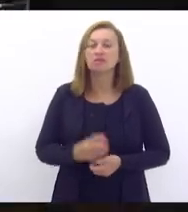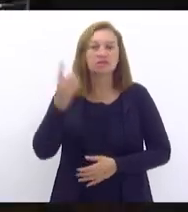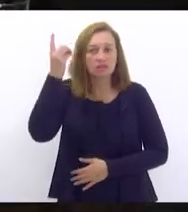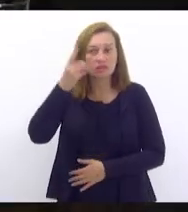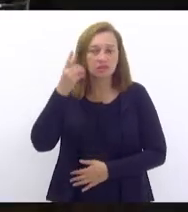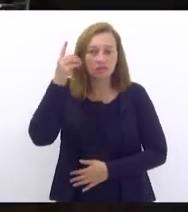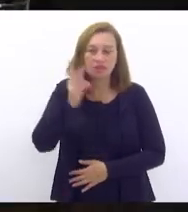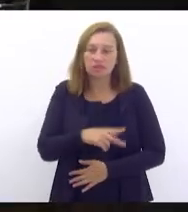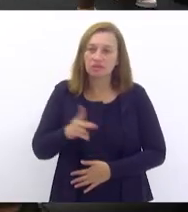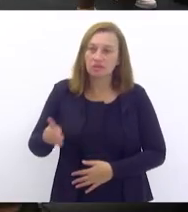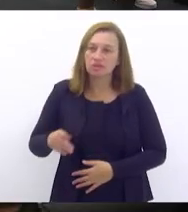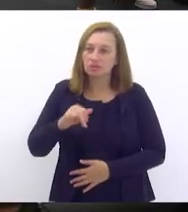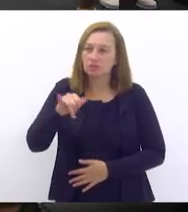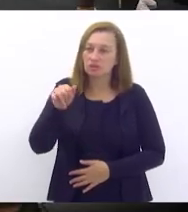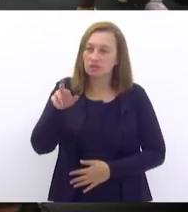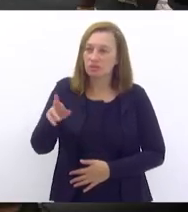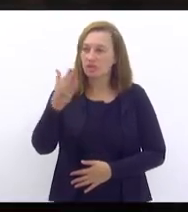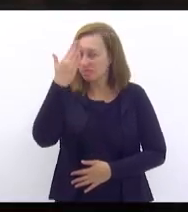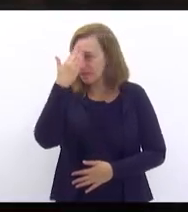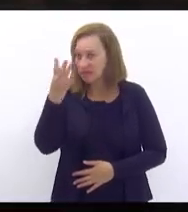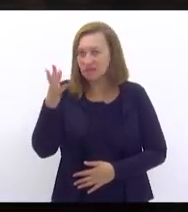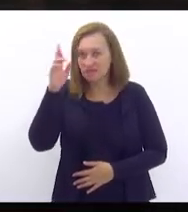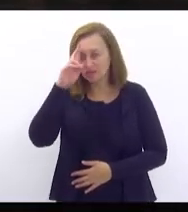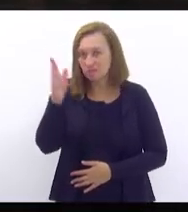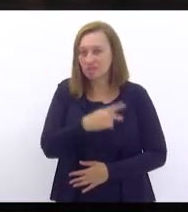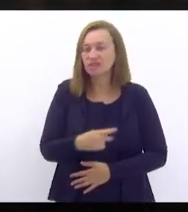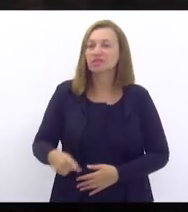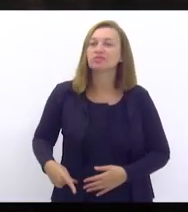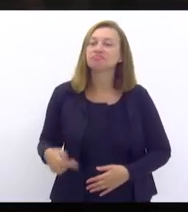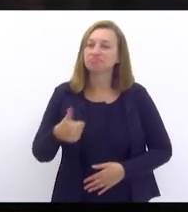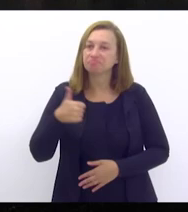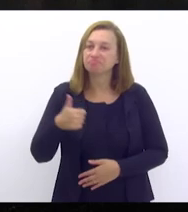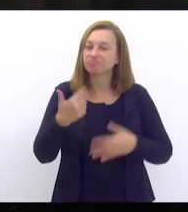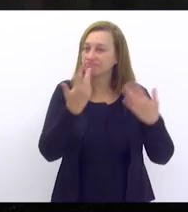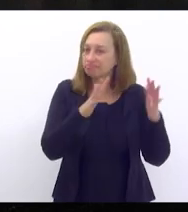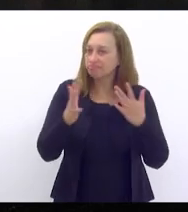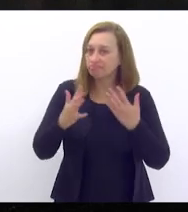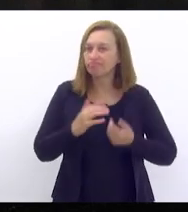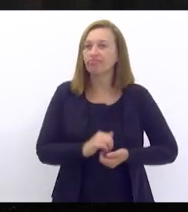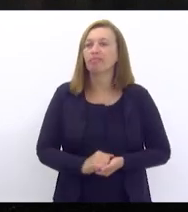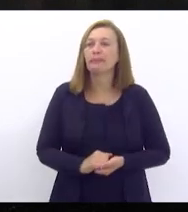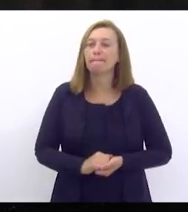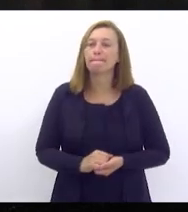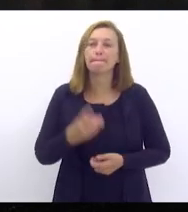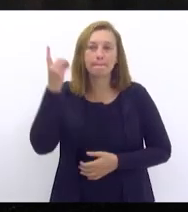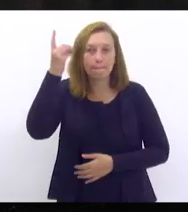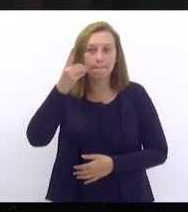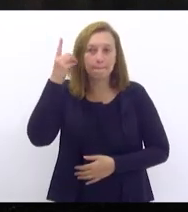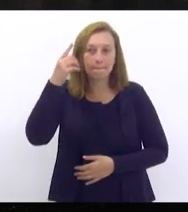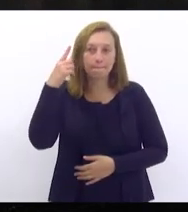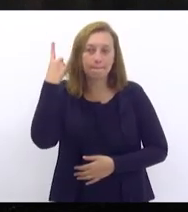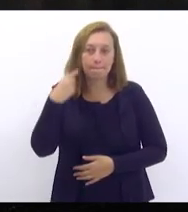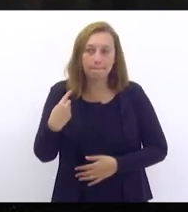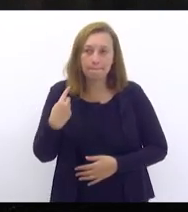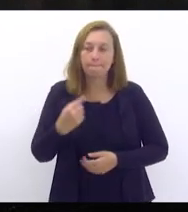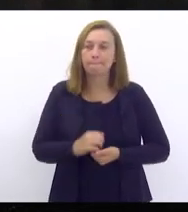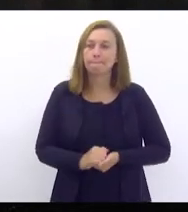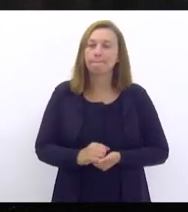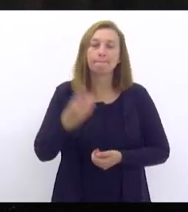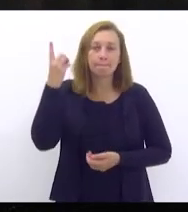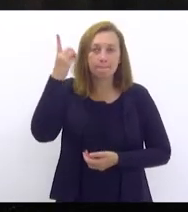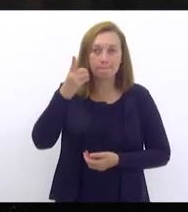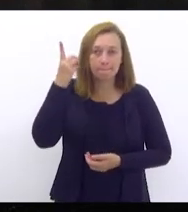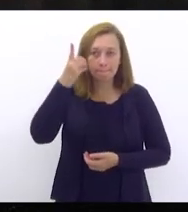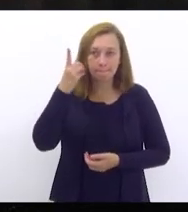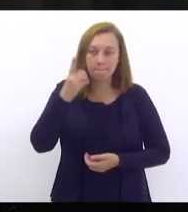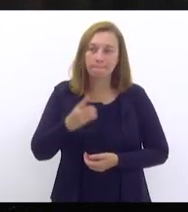Deputado professor Josimar. Obrigado, presidenta. Primeiro, eu quero saudar a deputada Dani Monteiro, o